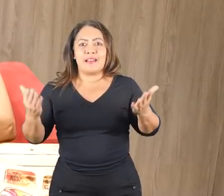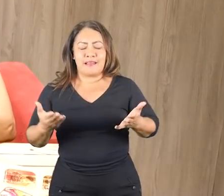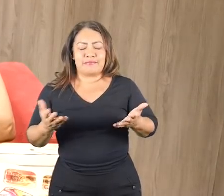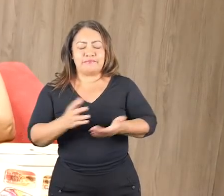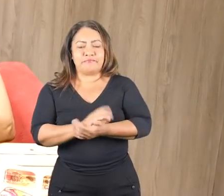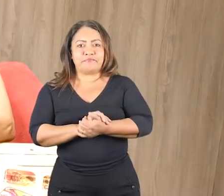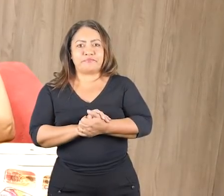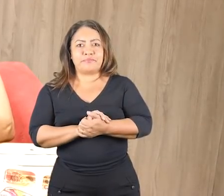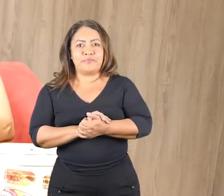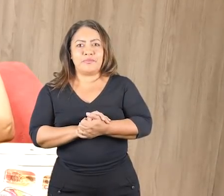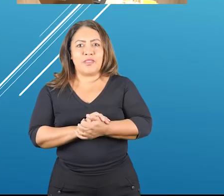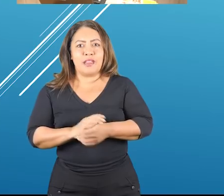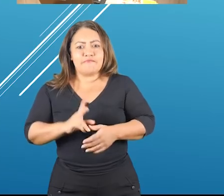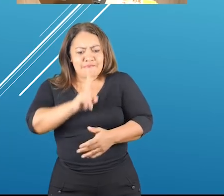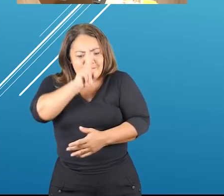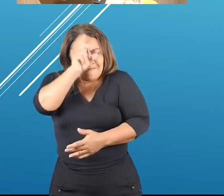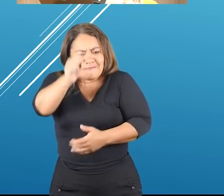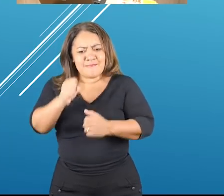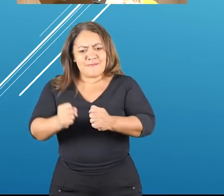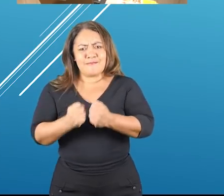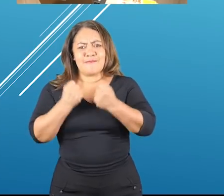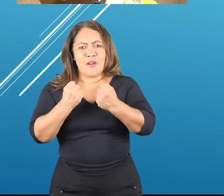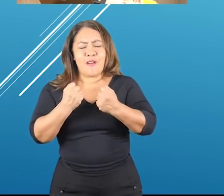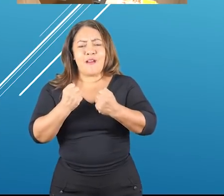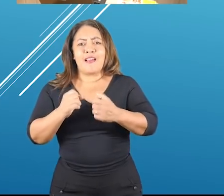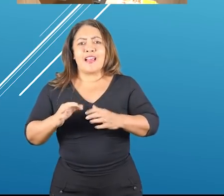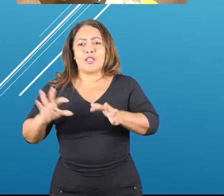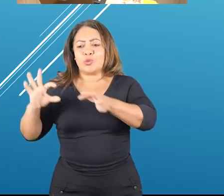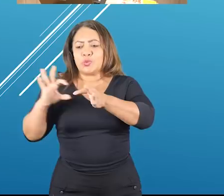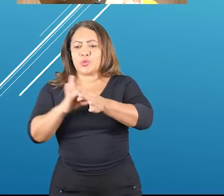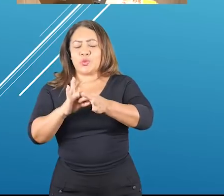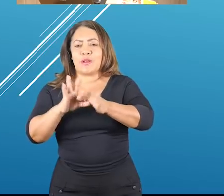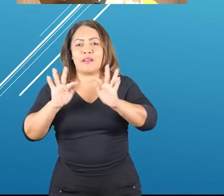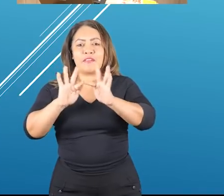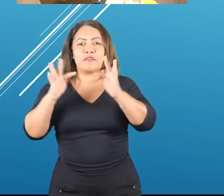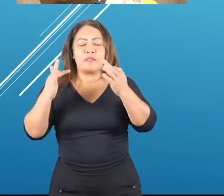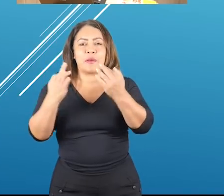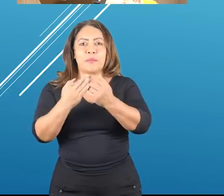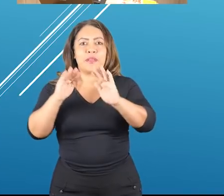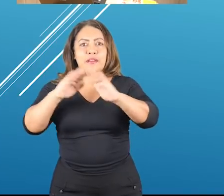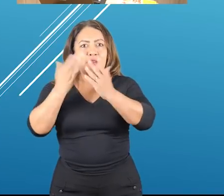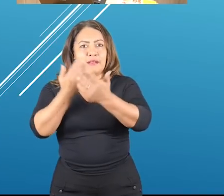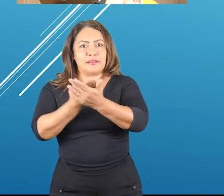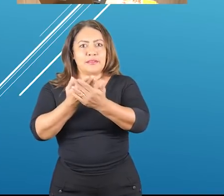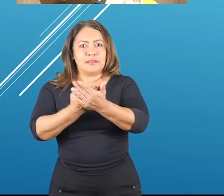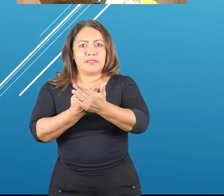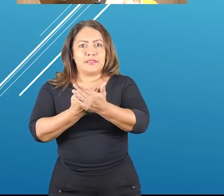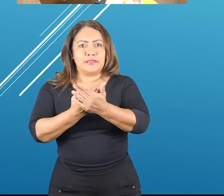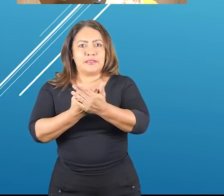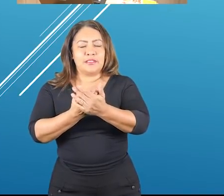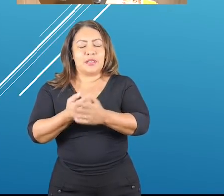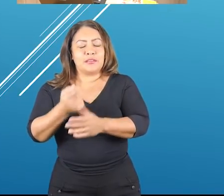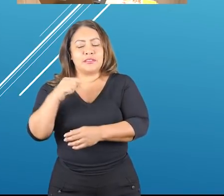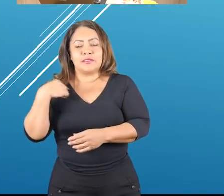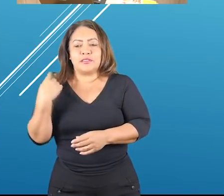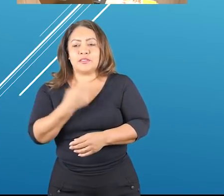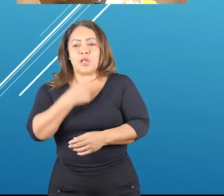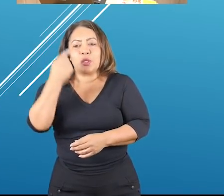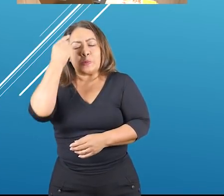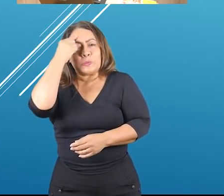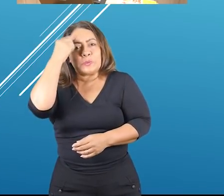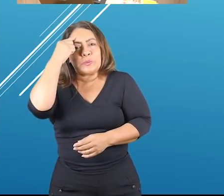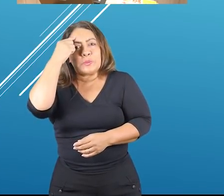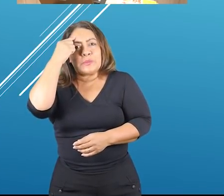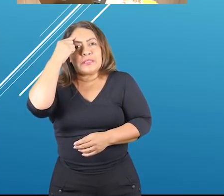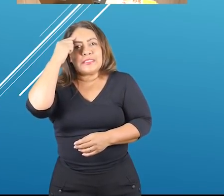mostrar nesse quadro. E para fortalecer esse vínculo da família com a escola, nós pensamos em algumas